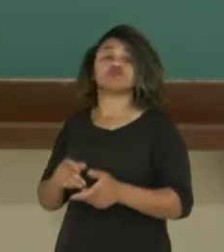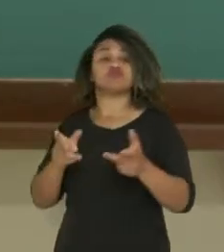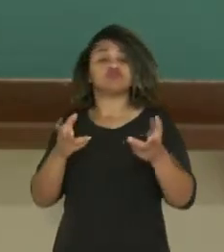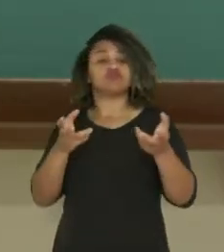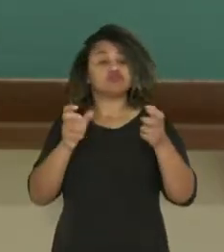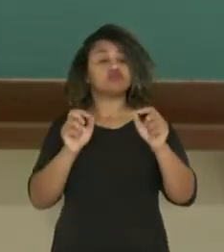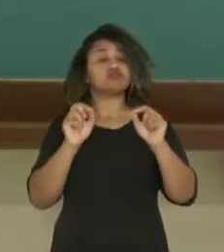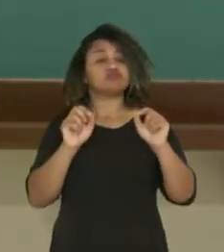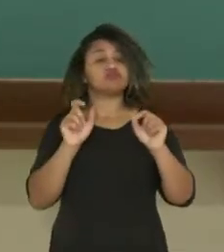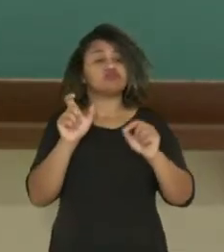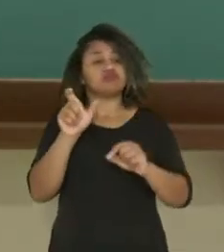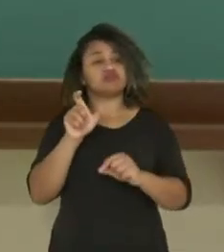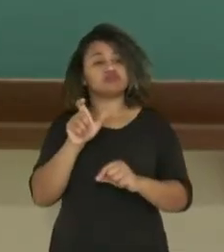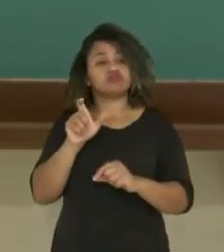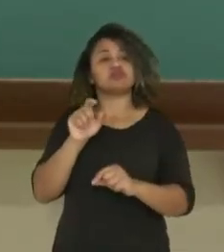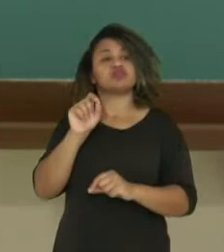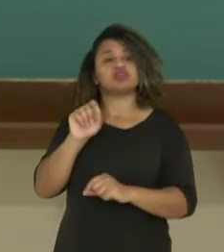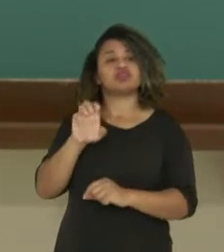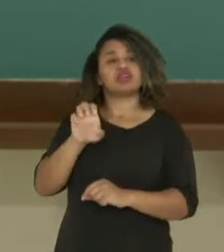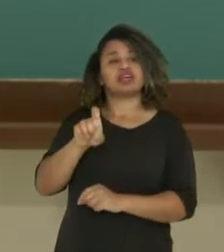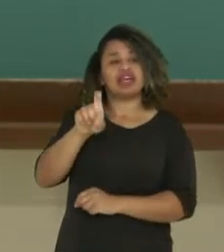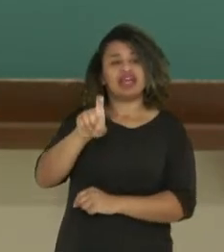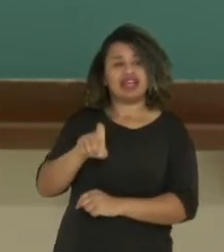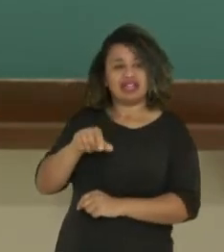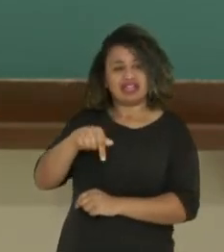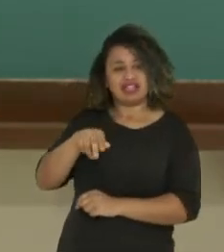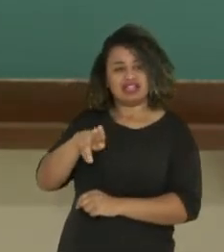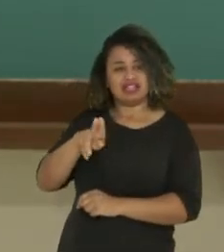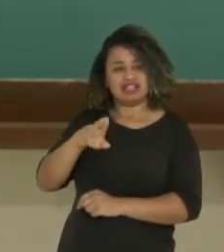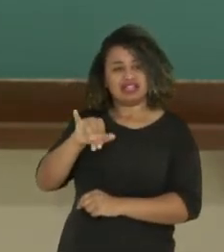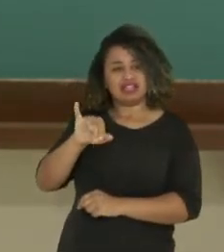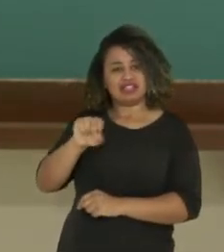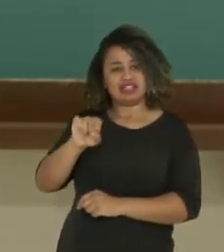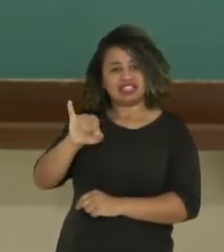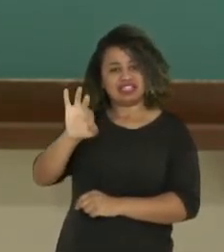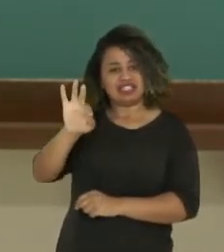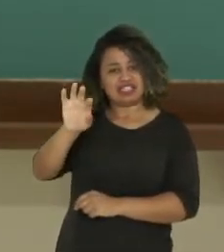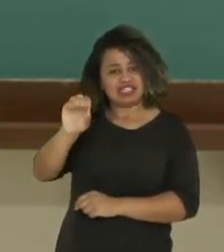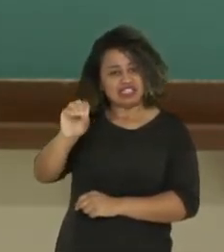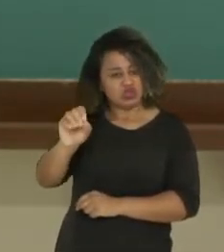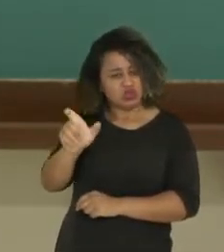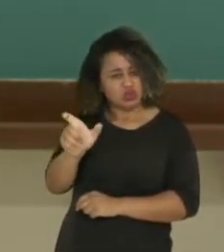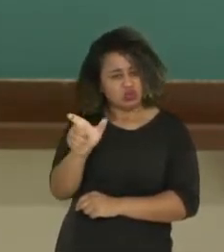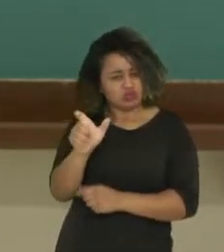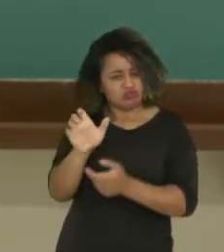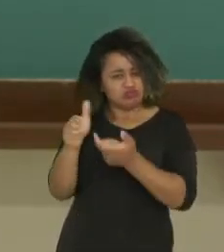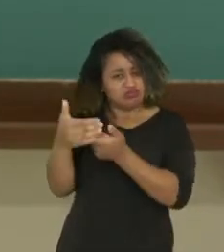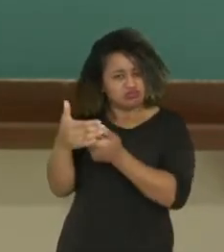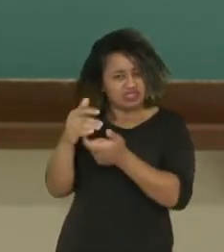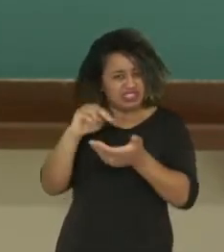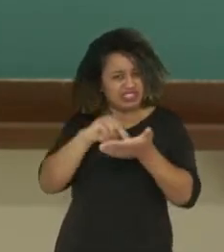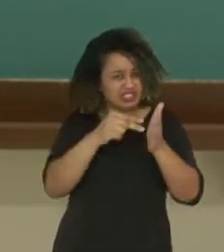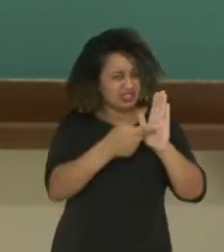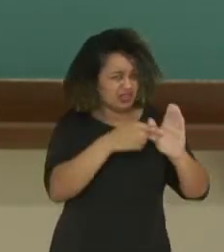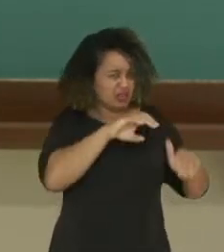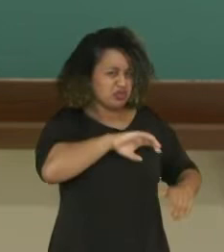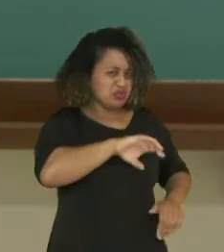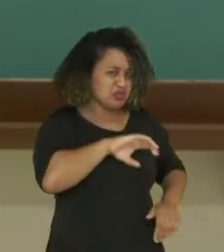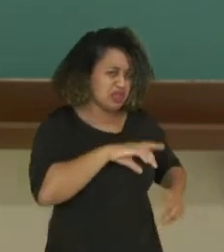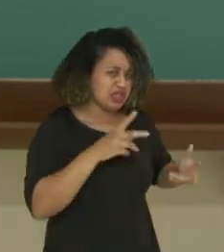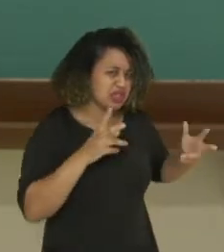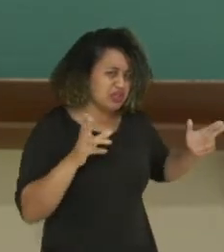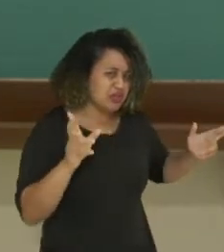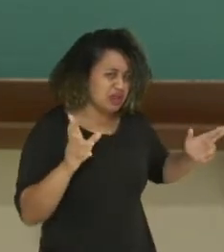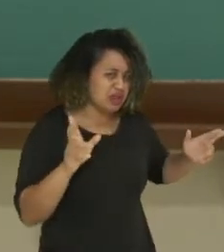fala exquisito, tá? Não tem o mesmo significado que a língua portuguesa, não.